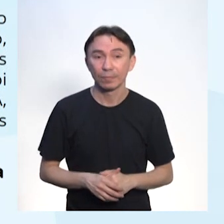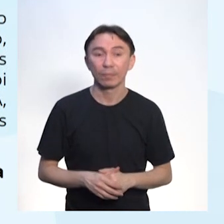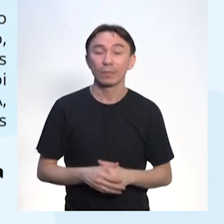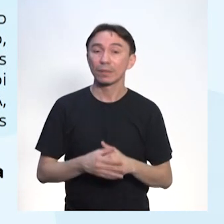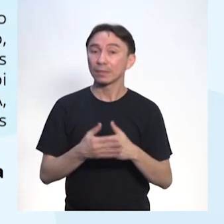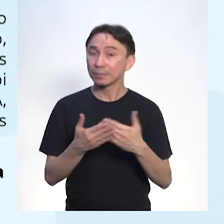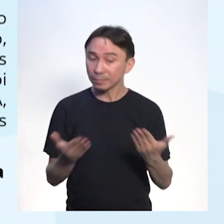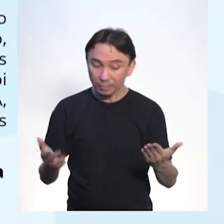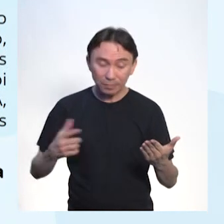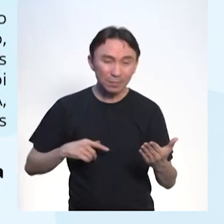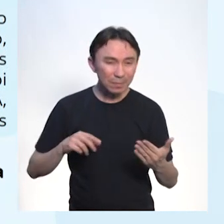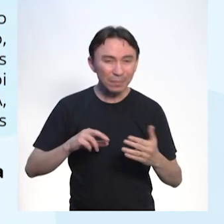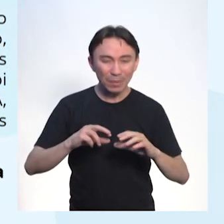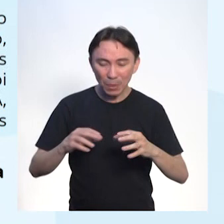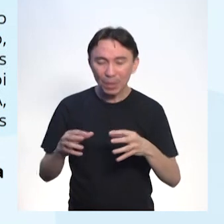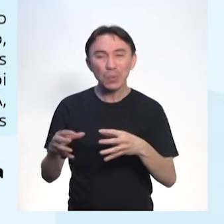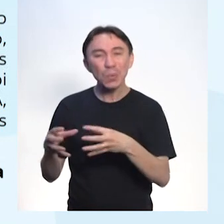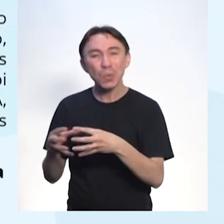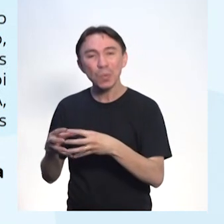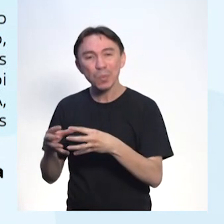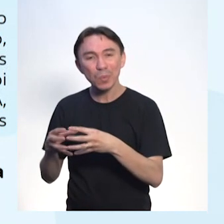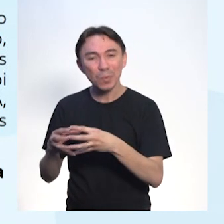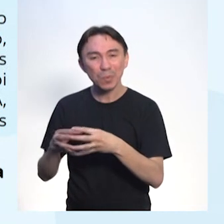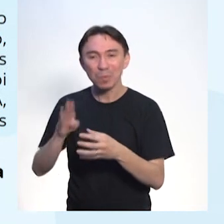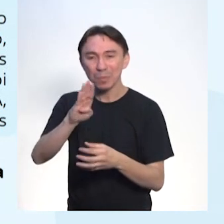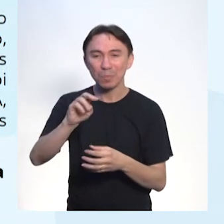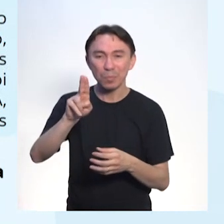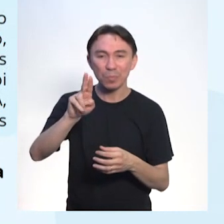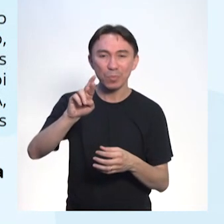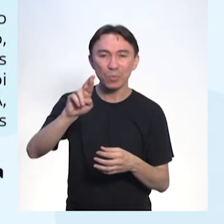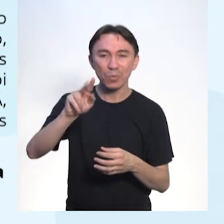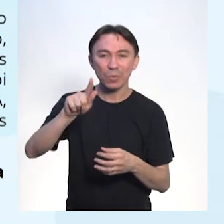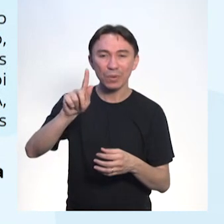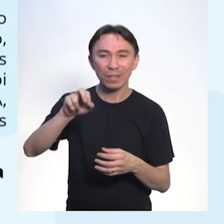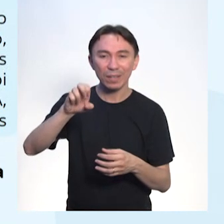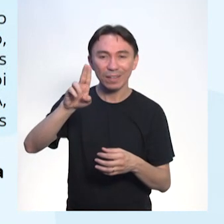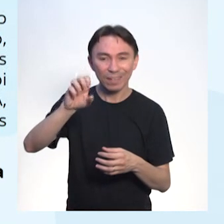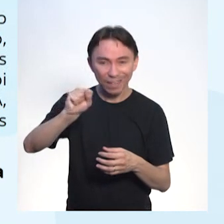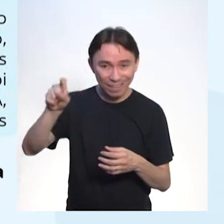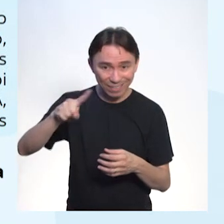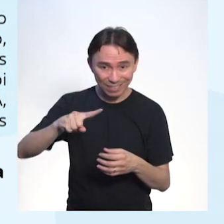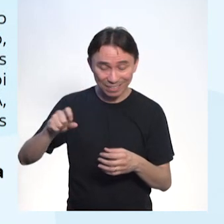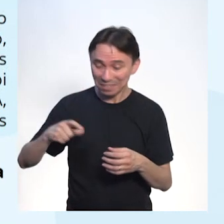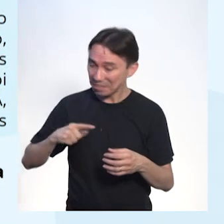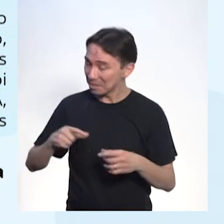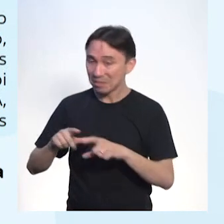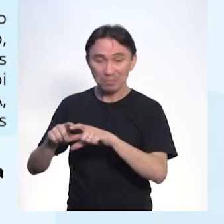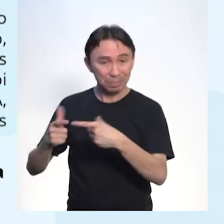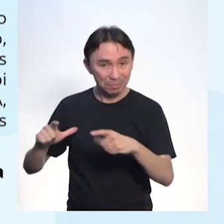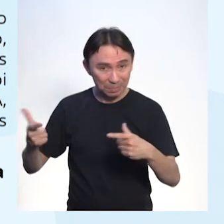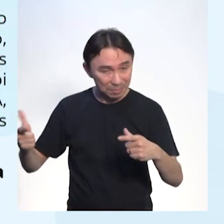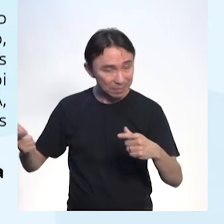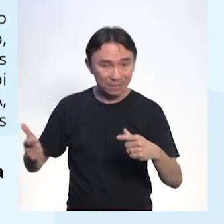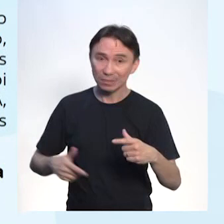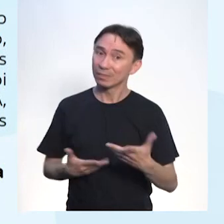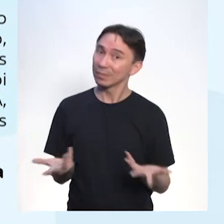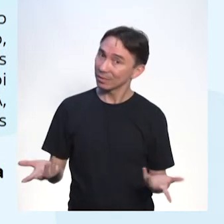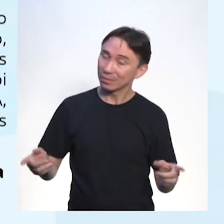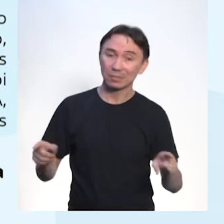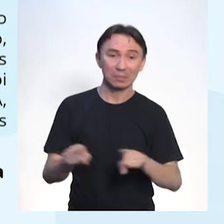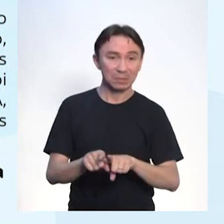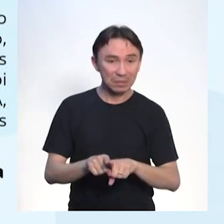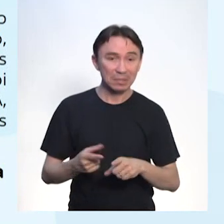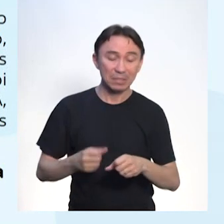da burguesia. O processo de industrialização no final do século XVIII gerou